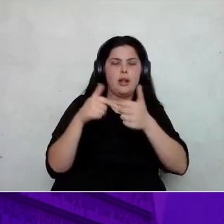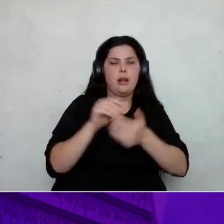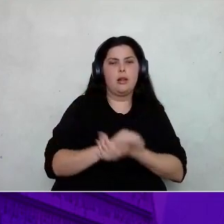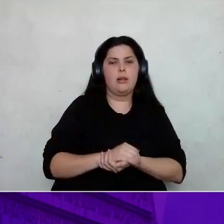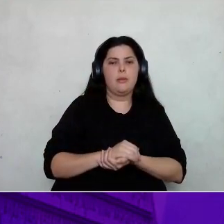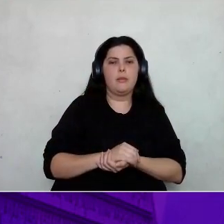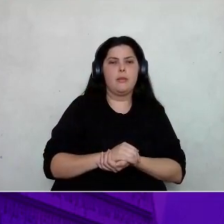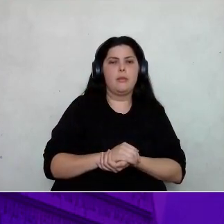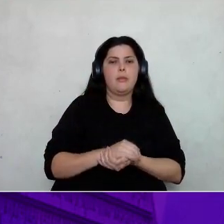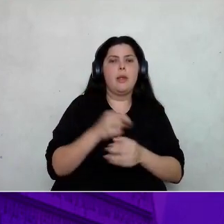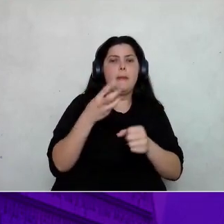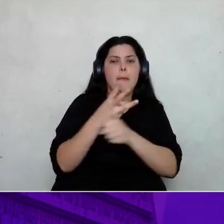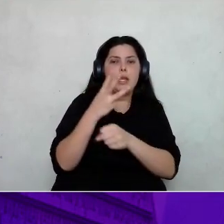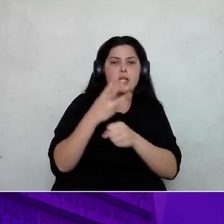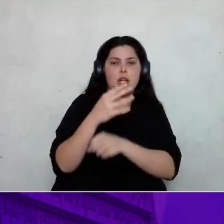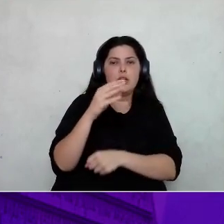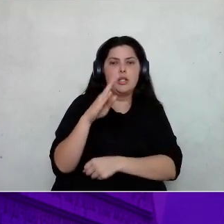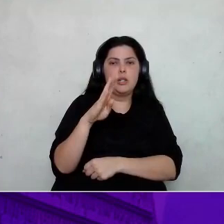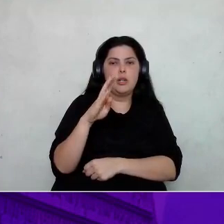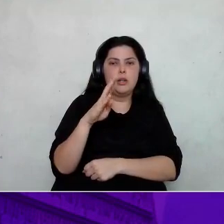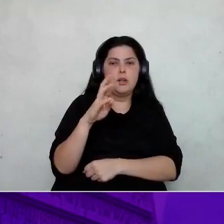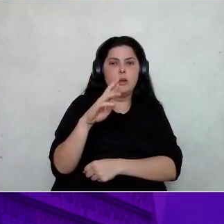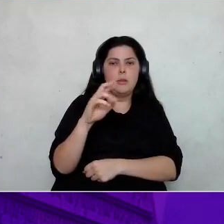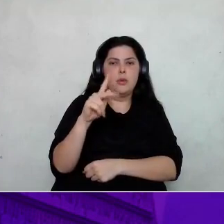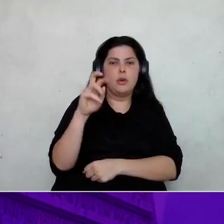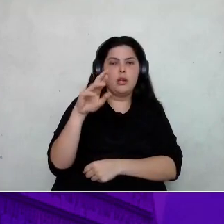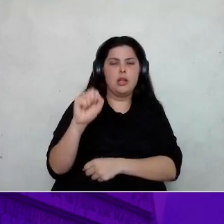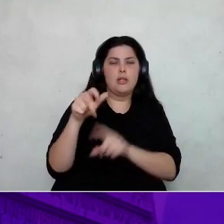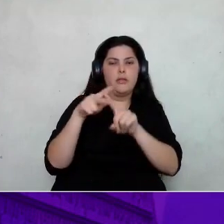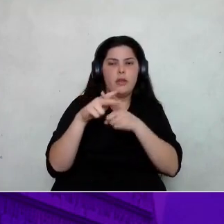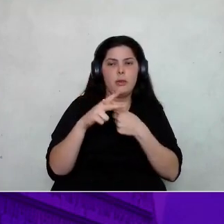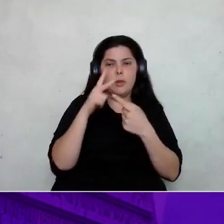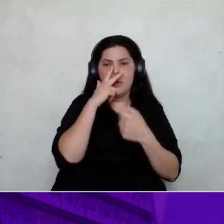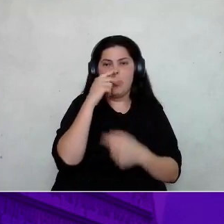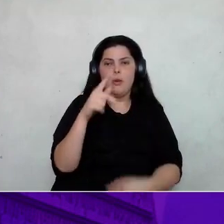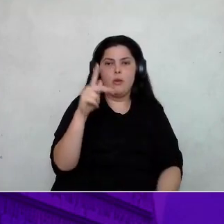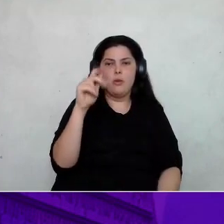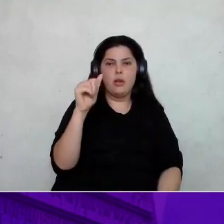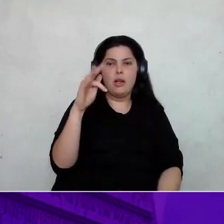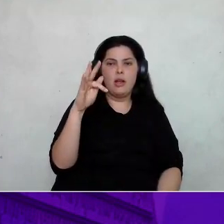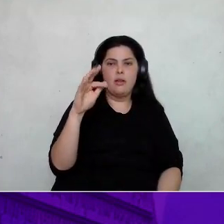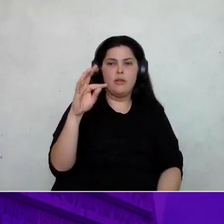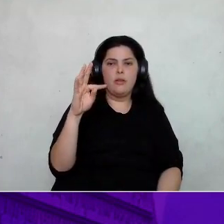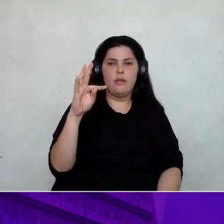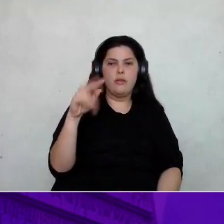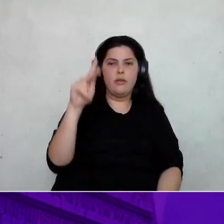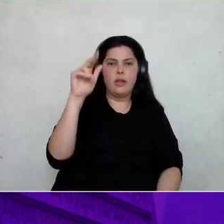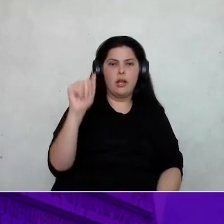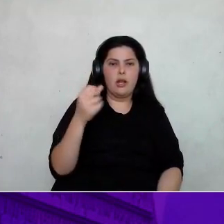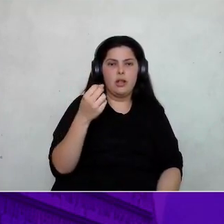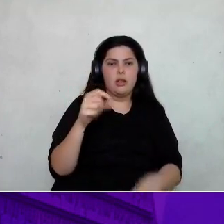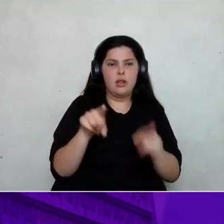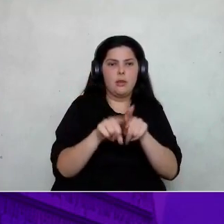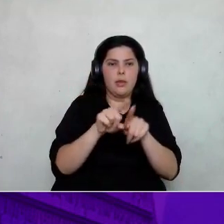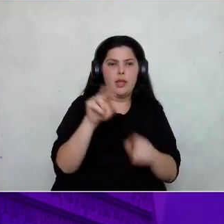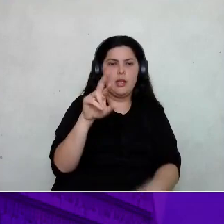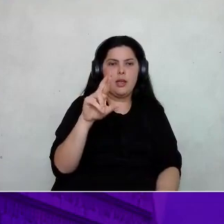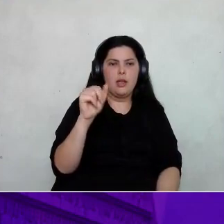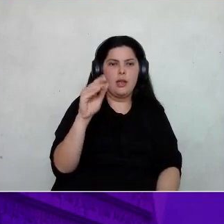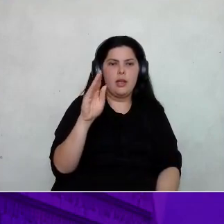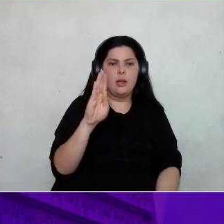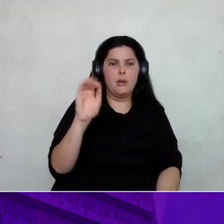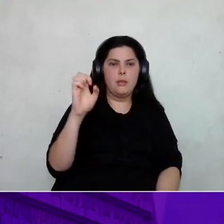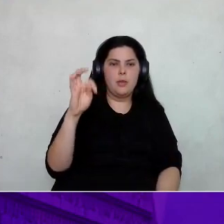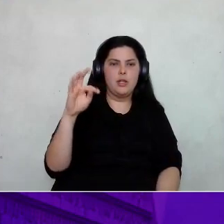Brokers. Então, você vai ter, por exemplo, ferramentas como o Kafka ou o RabbitKM, que vai fazer para você esse processo de